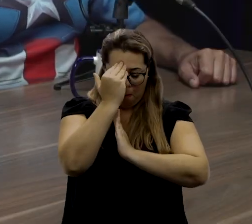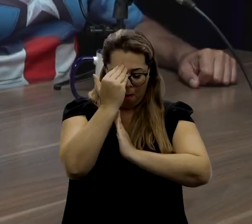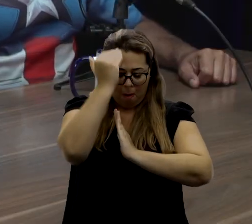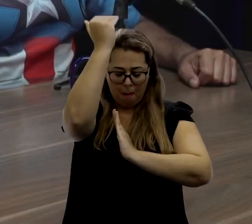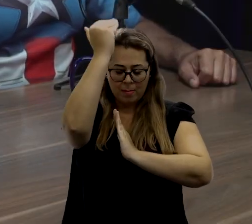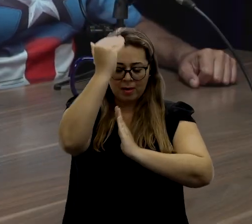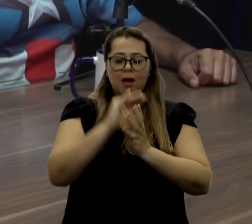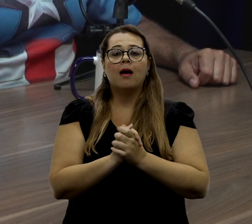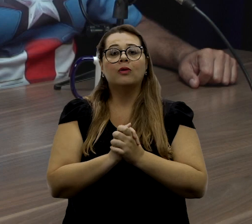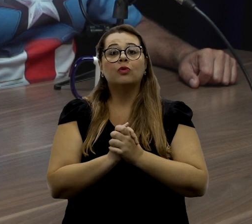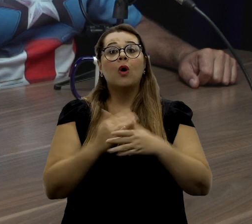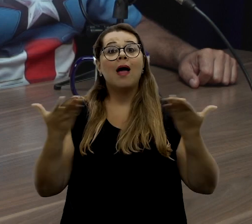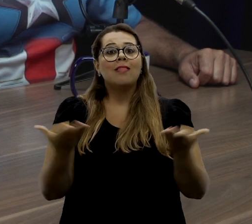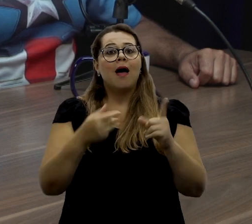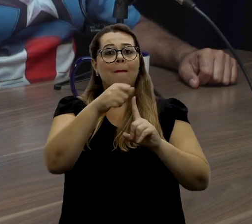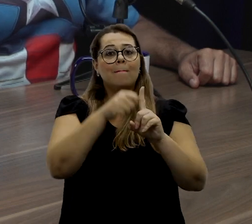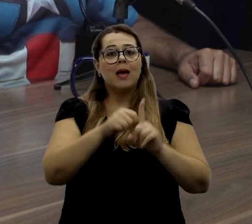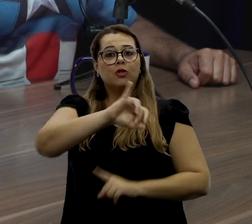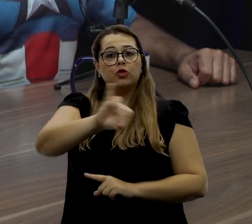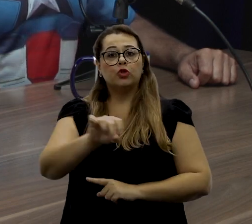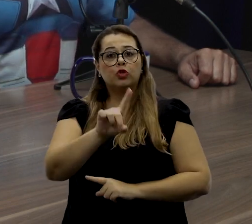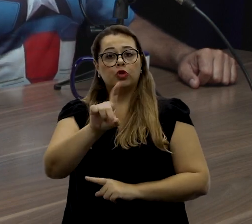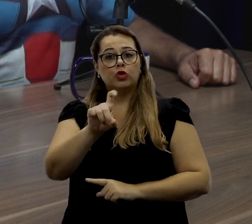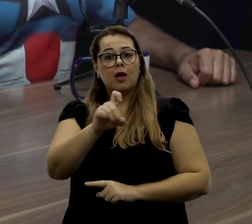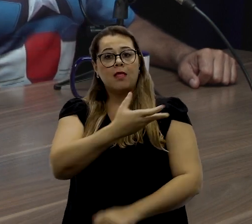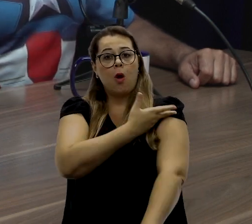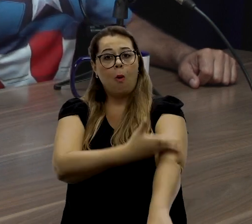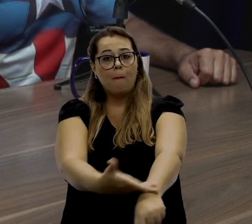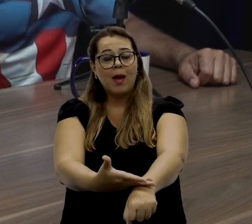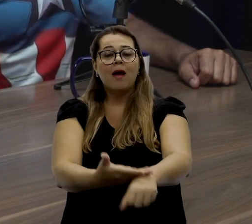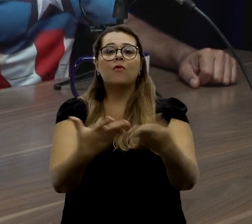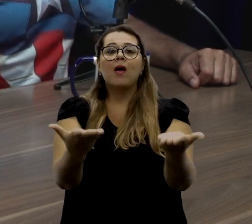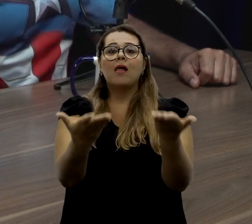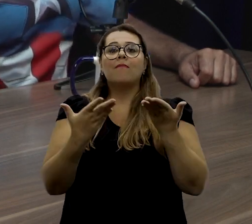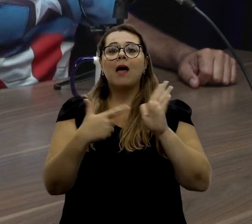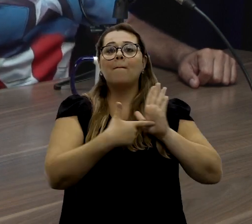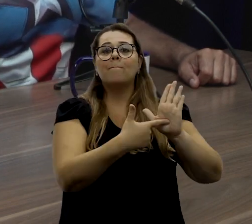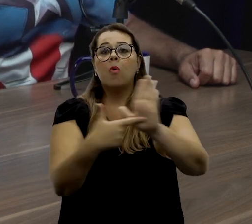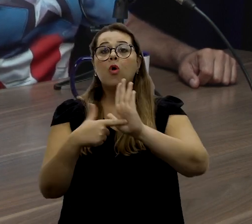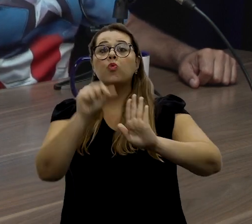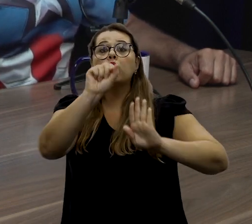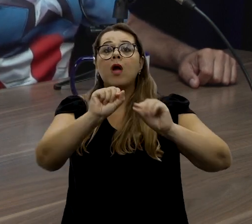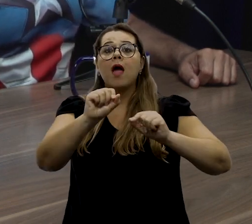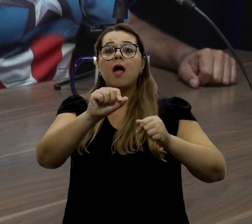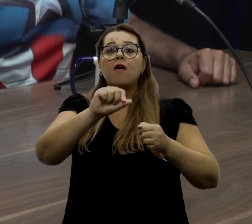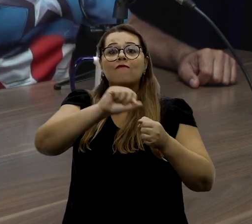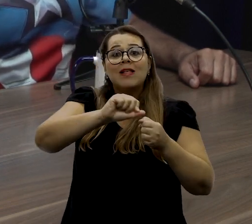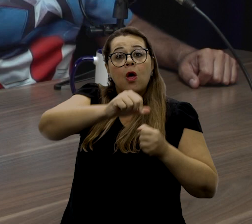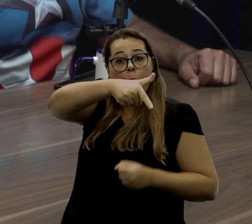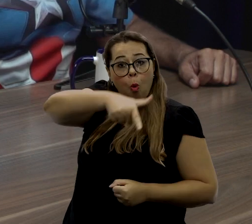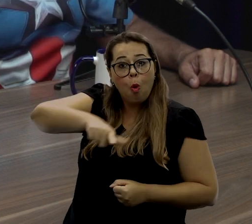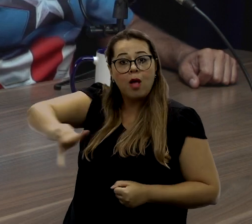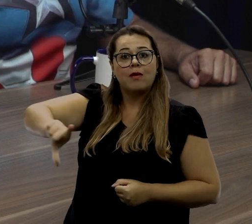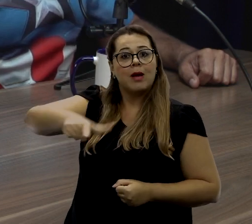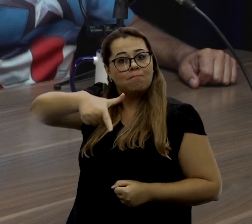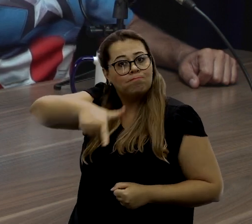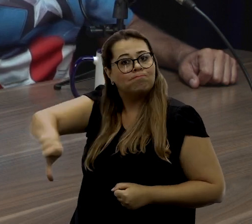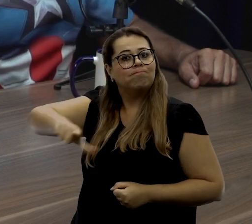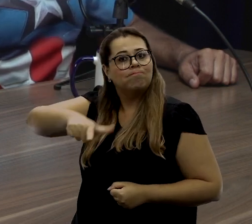Gratidão. E esse Janeiro Branco mostra para mim claramente que nós precisamos recomeçar, começar de